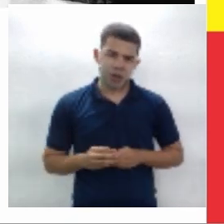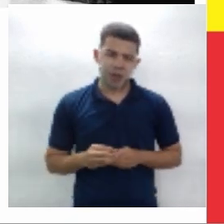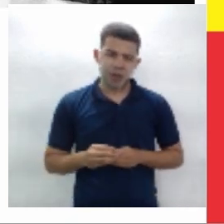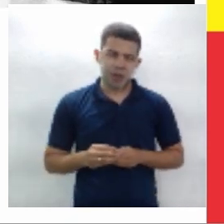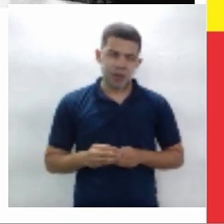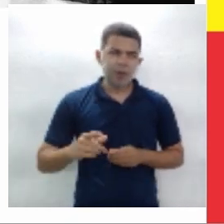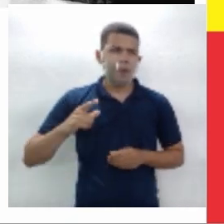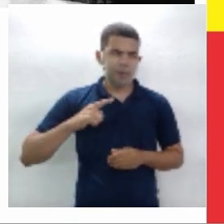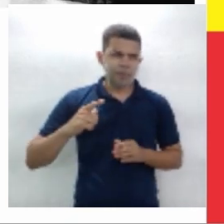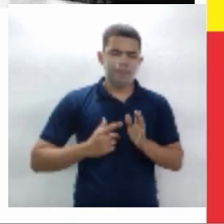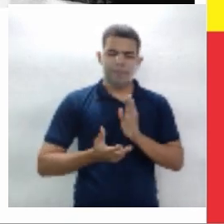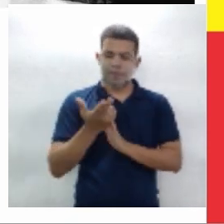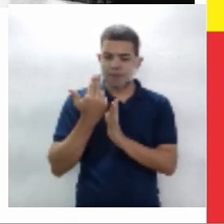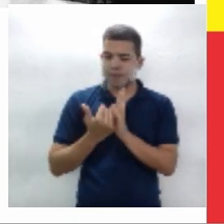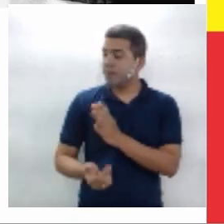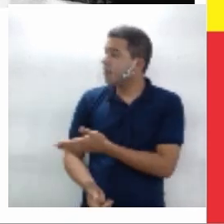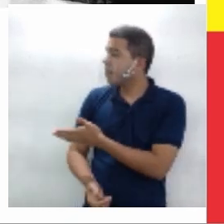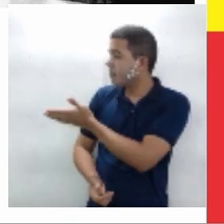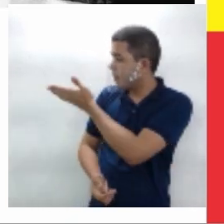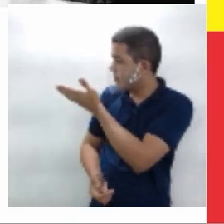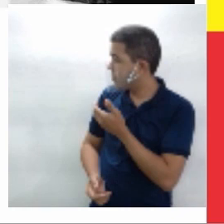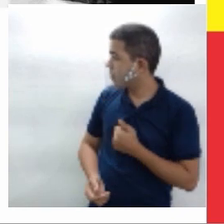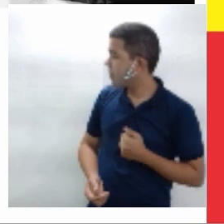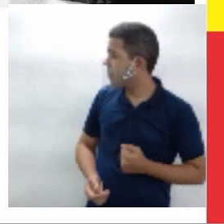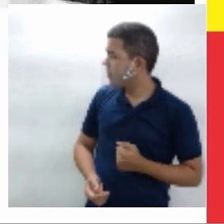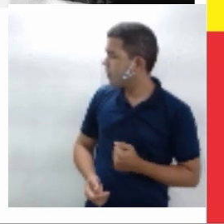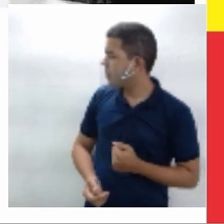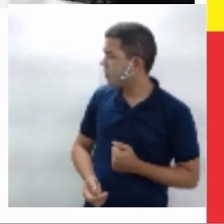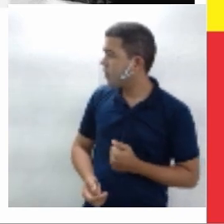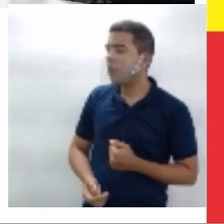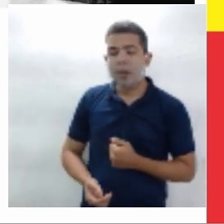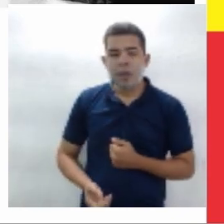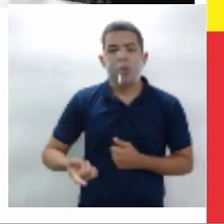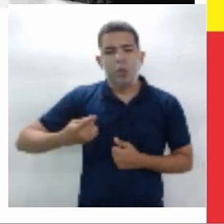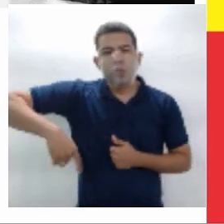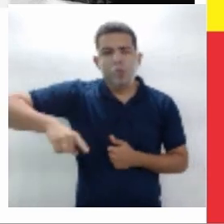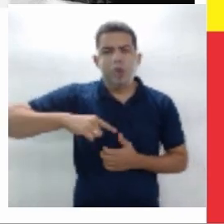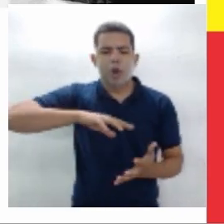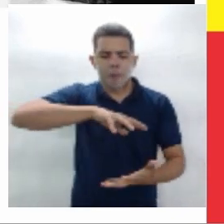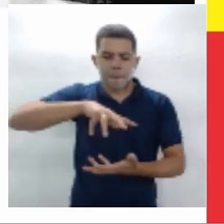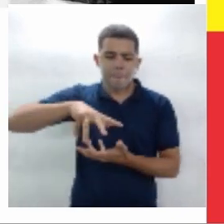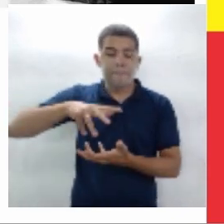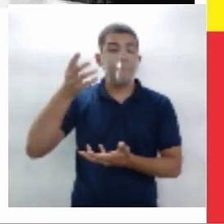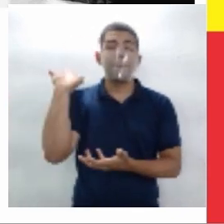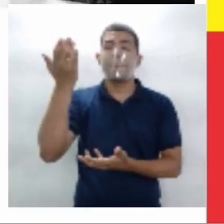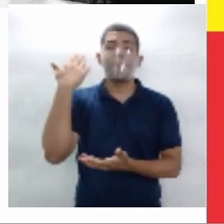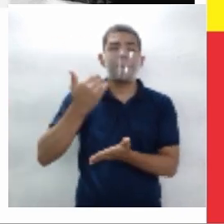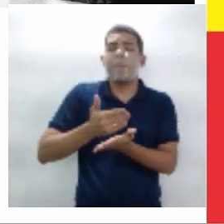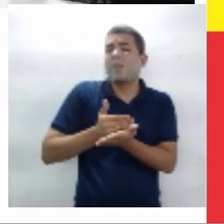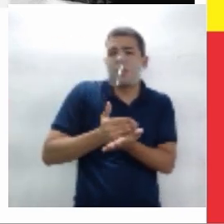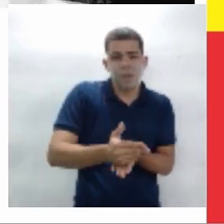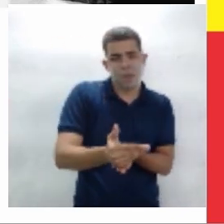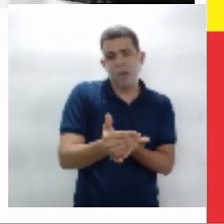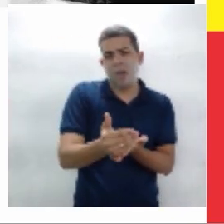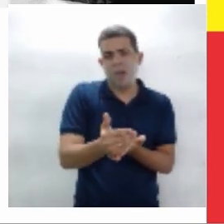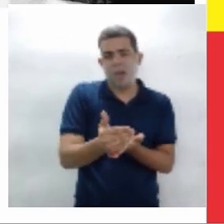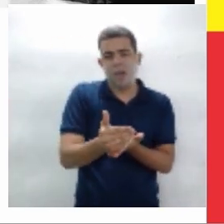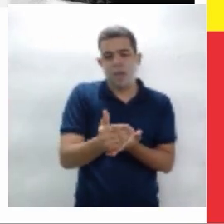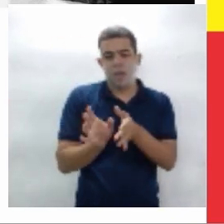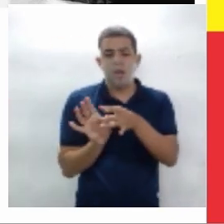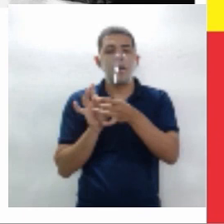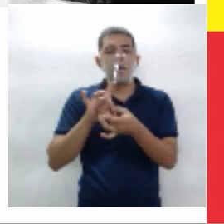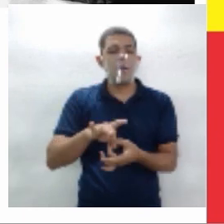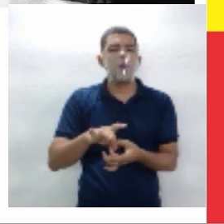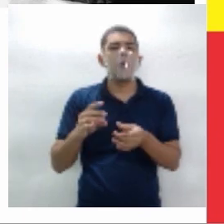imagem legal, né? Isto era o nosso planeta no início. Observe que os